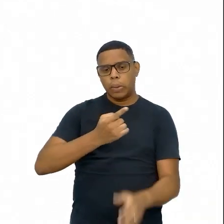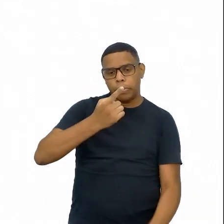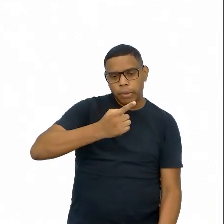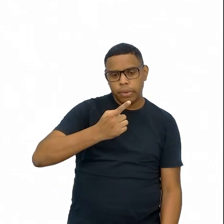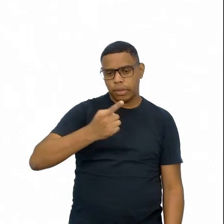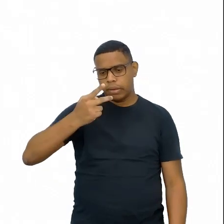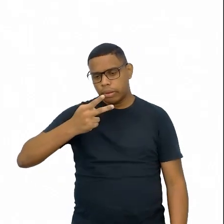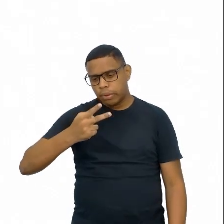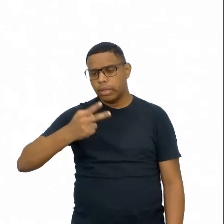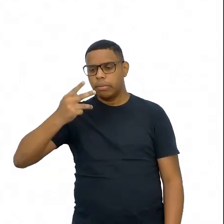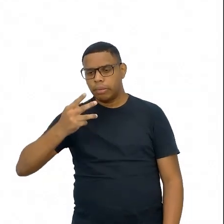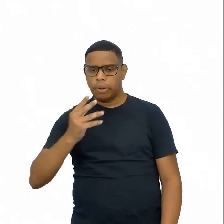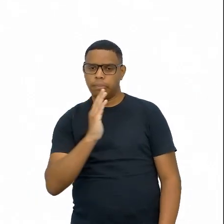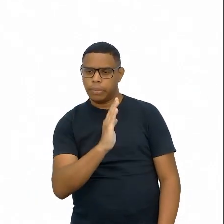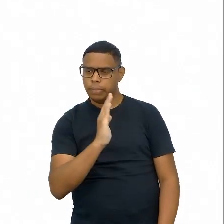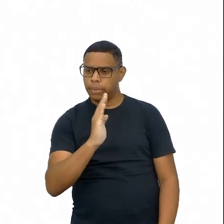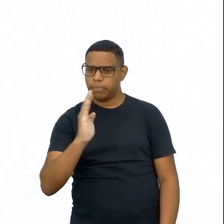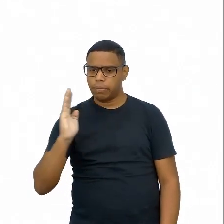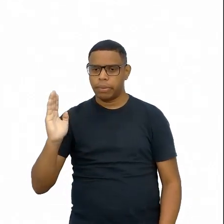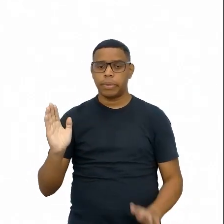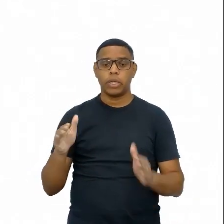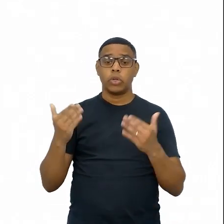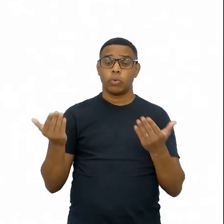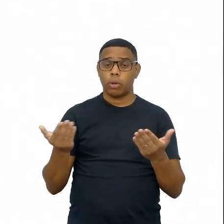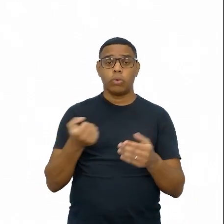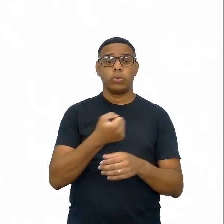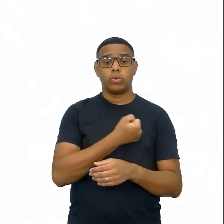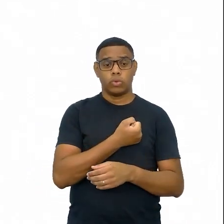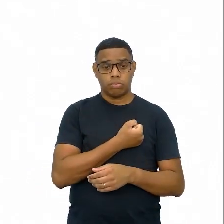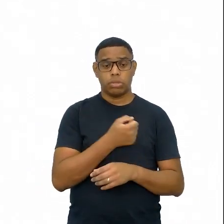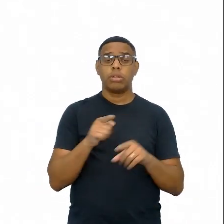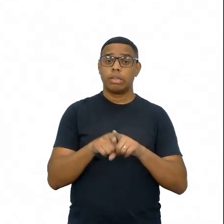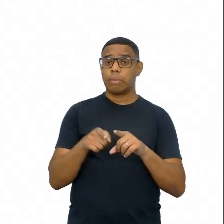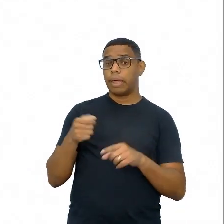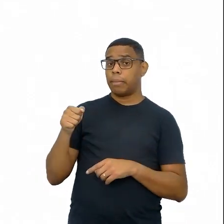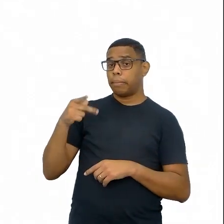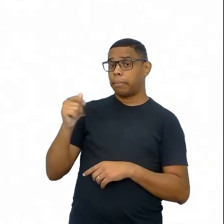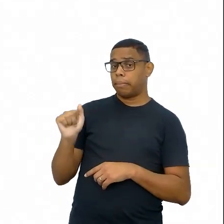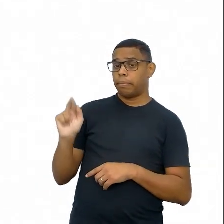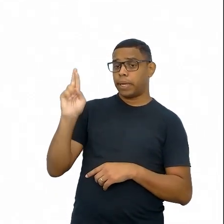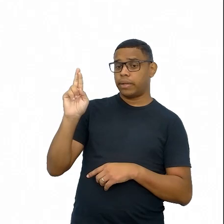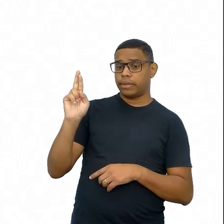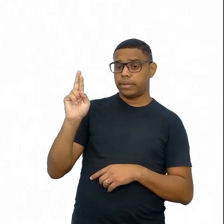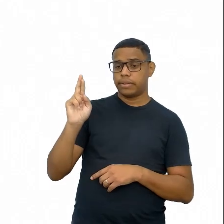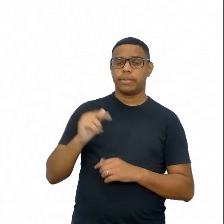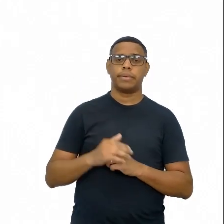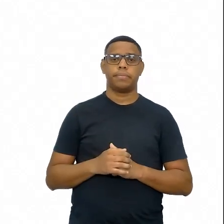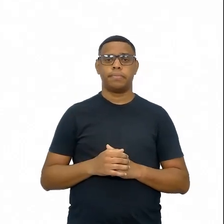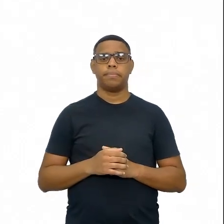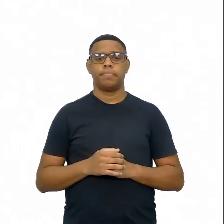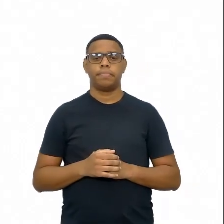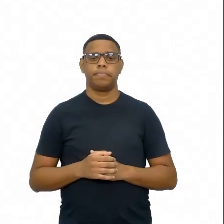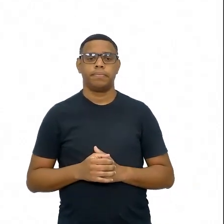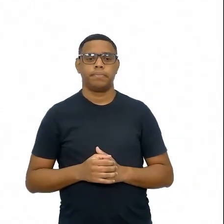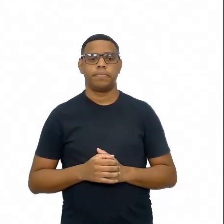sequência numérica, com exceção, né, no caso dos números pares. Vamos lá.